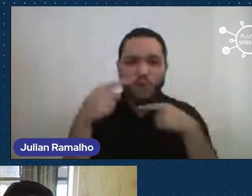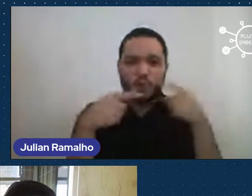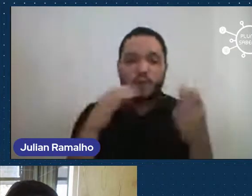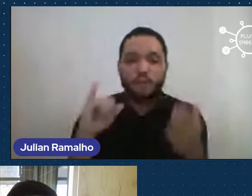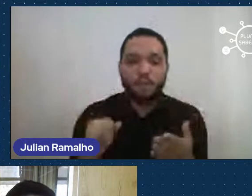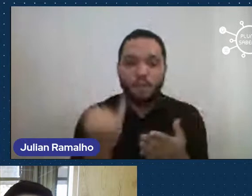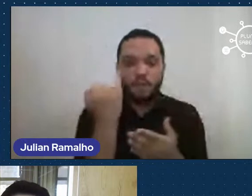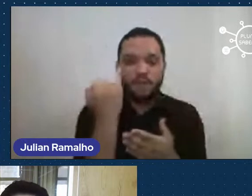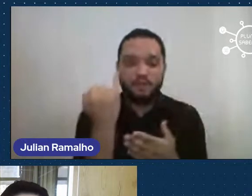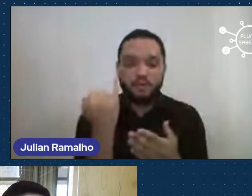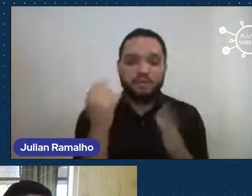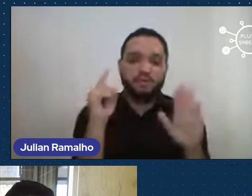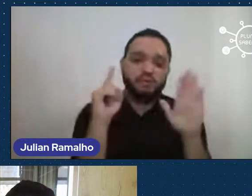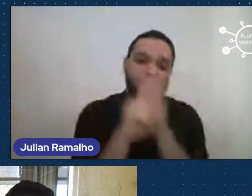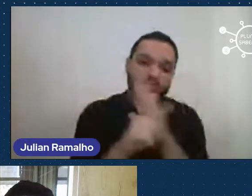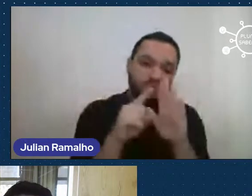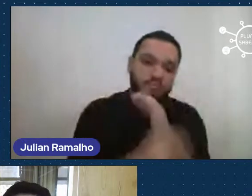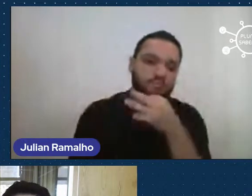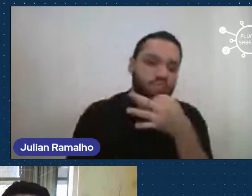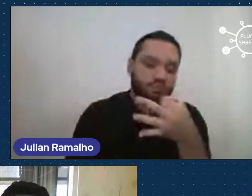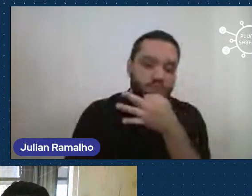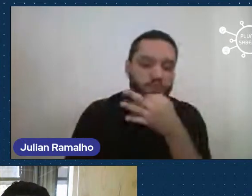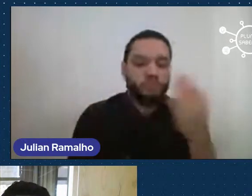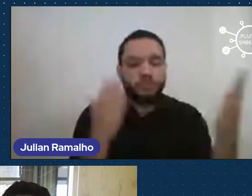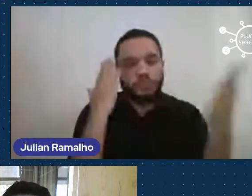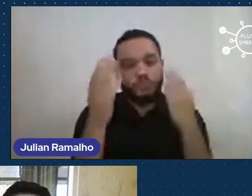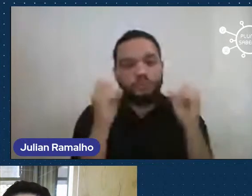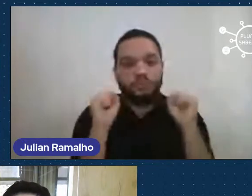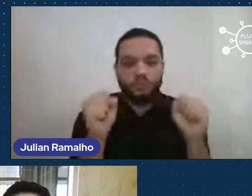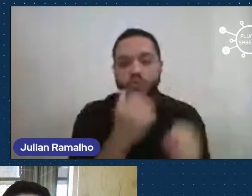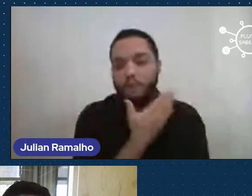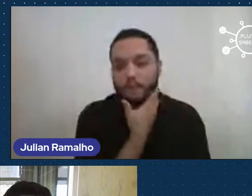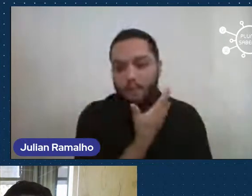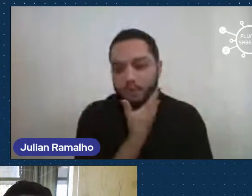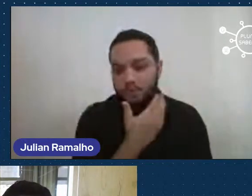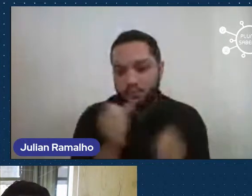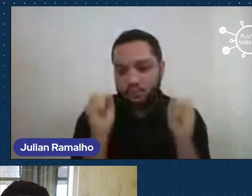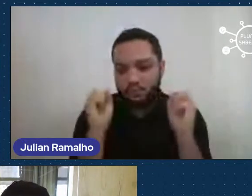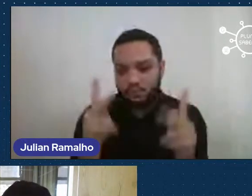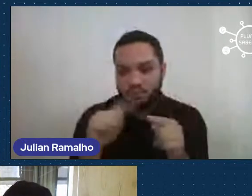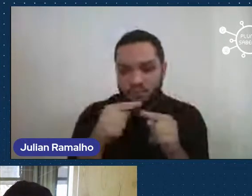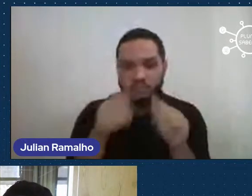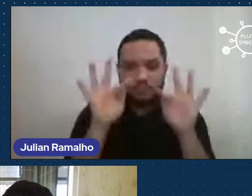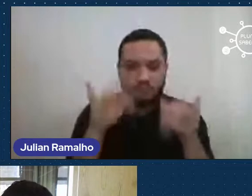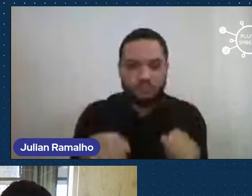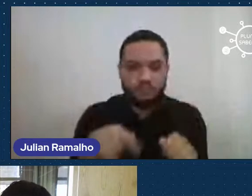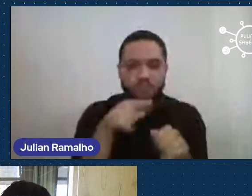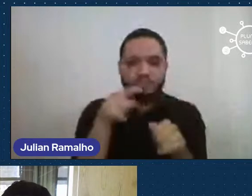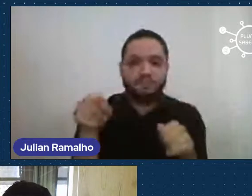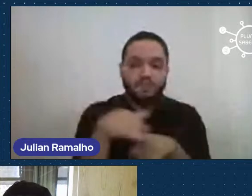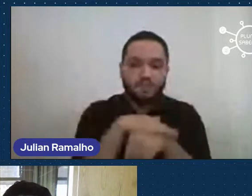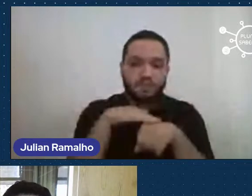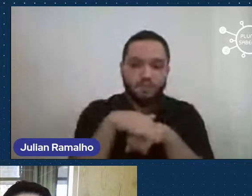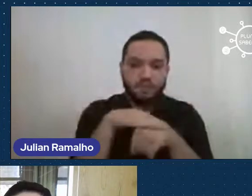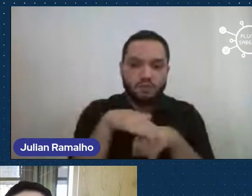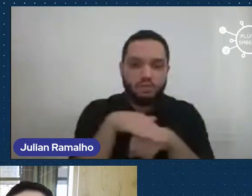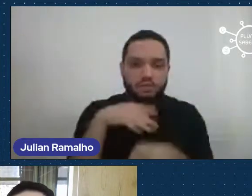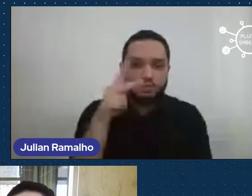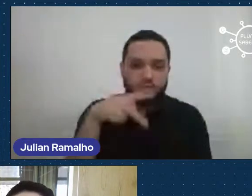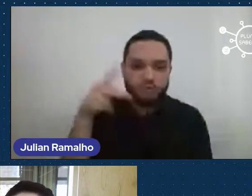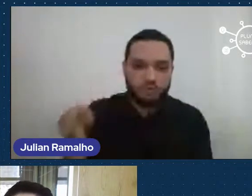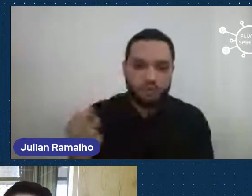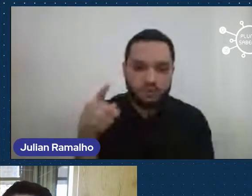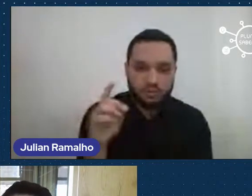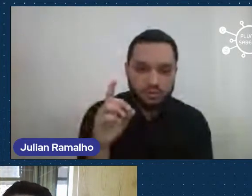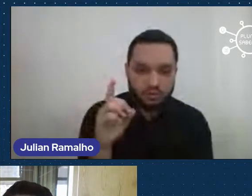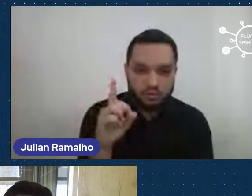incluindo perguntas, sugestões, dúvidas no chat, que ao final dos informes a gente vai estar conversando com o professor Dieb. E para